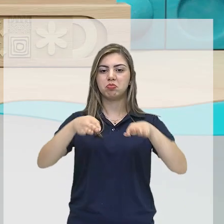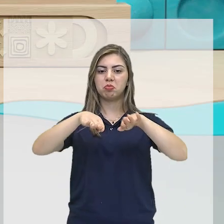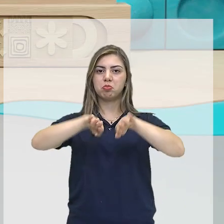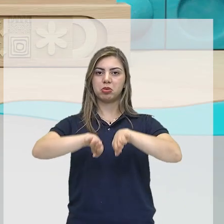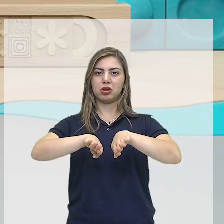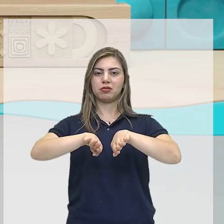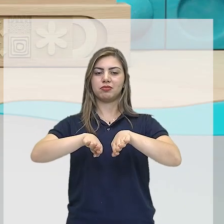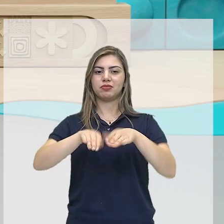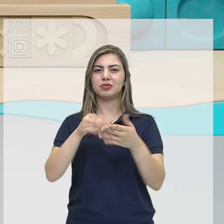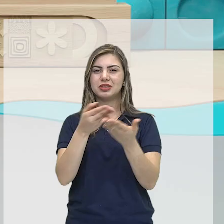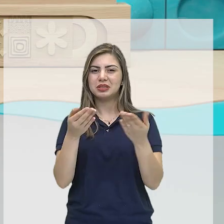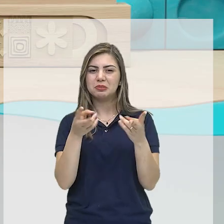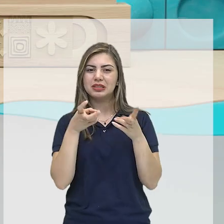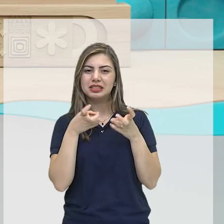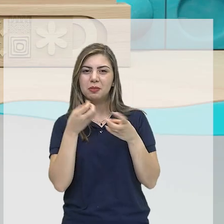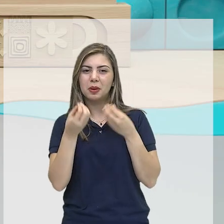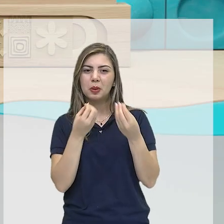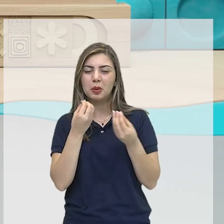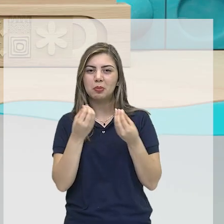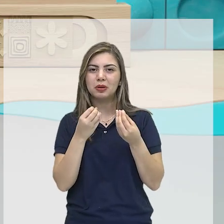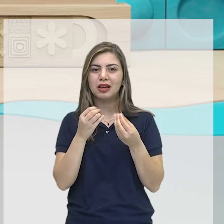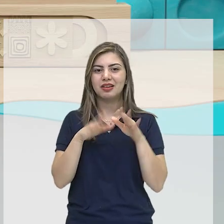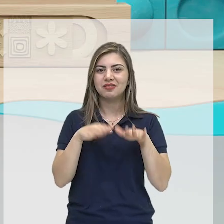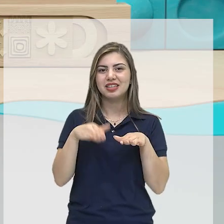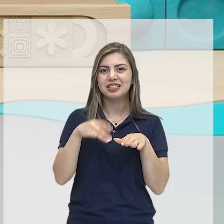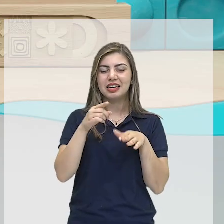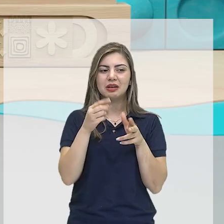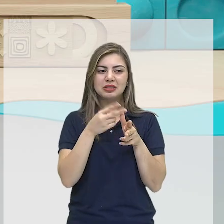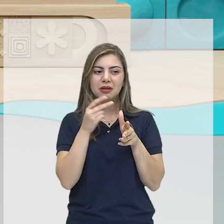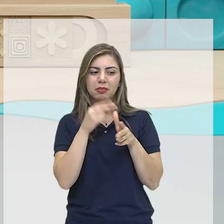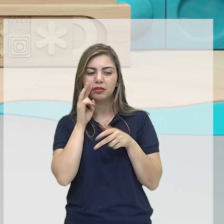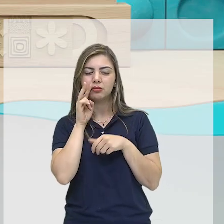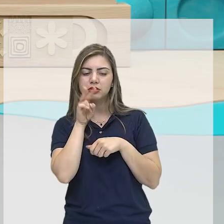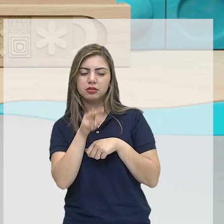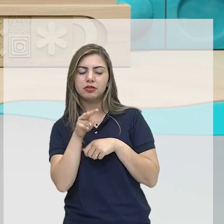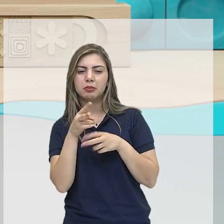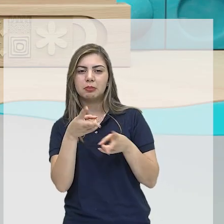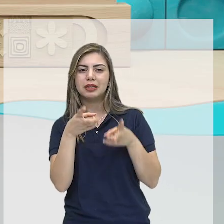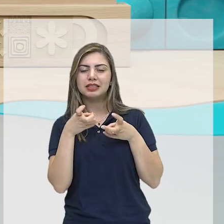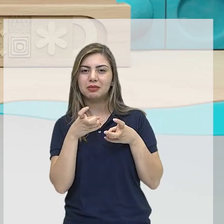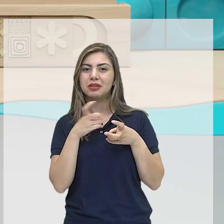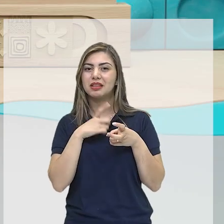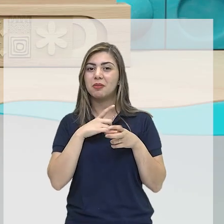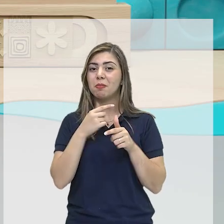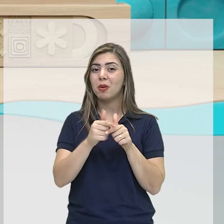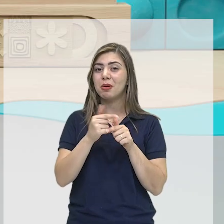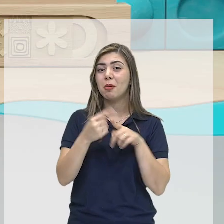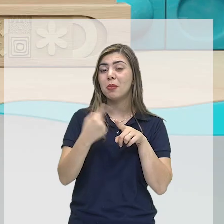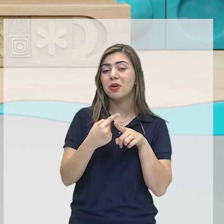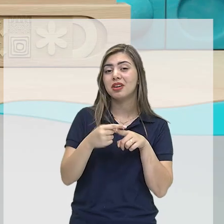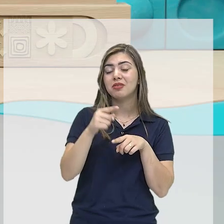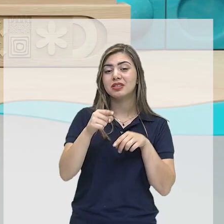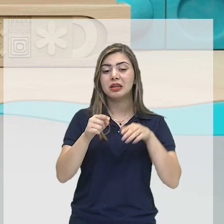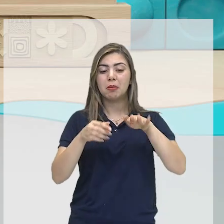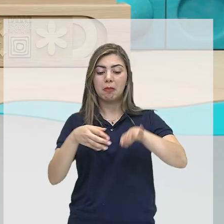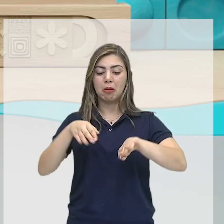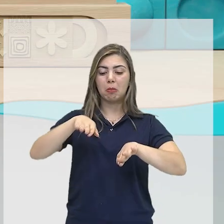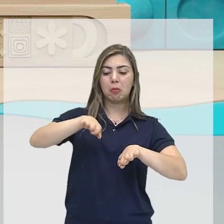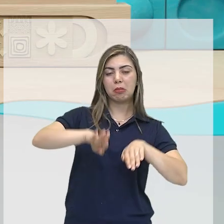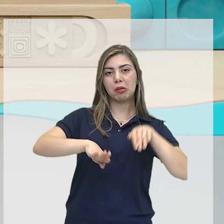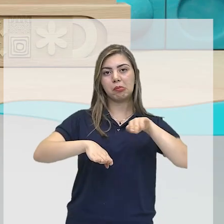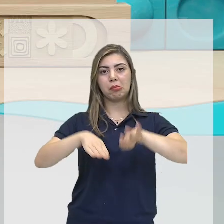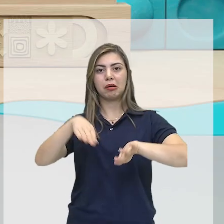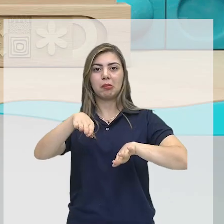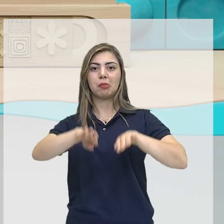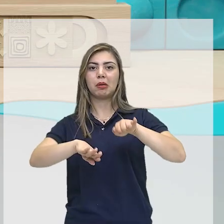justamente porque você, muito provavelmente, tem uma pisada pronada. E esse tipo de pisada causa desequilíbrio do quadril e